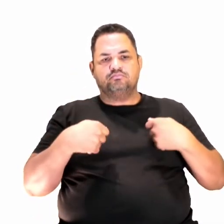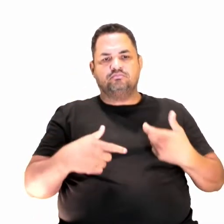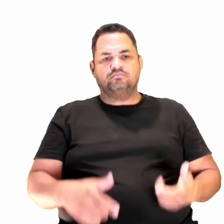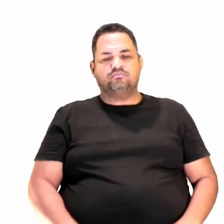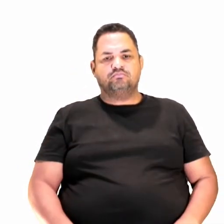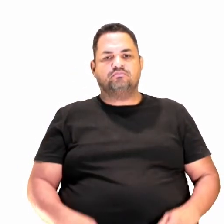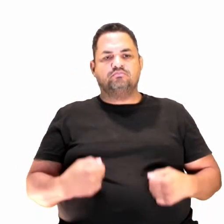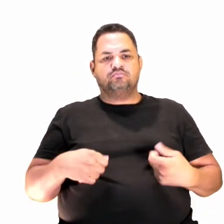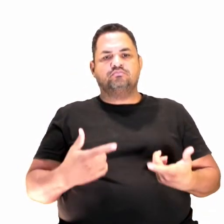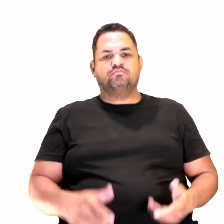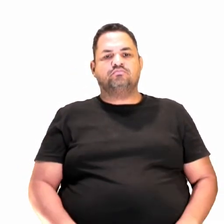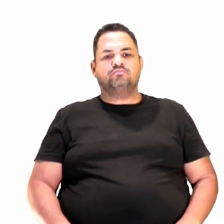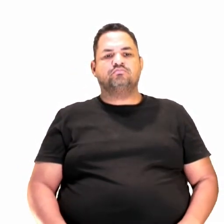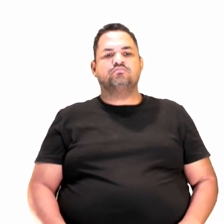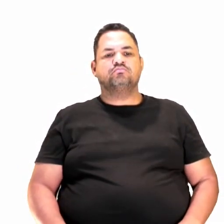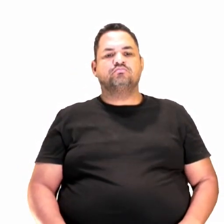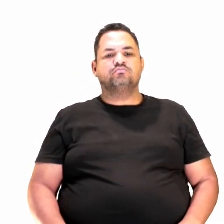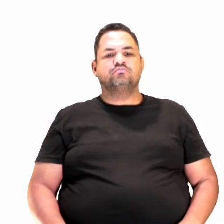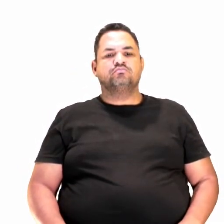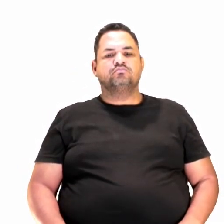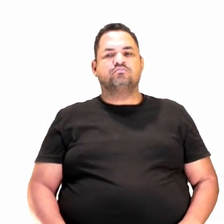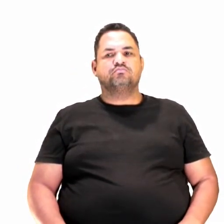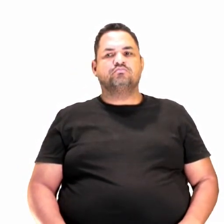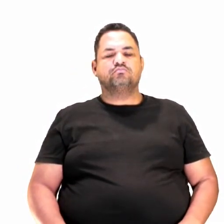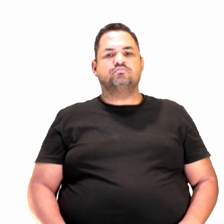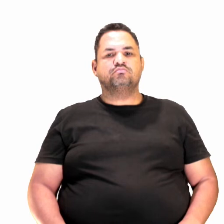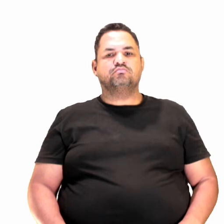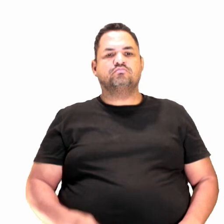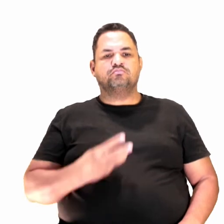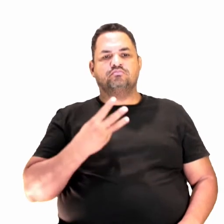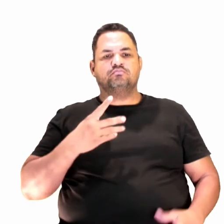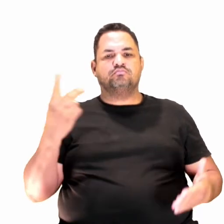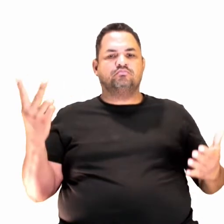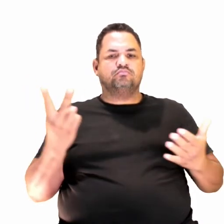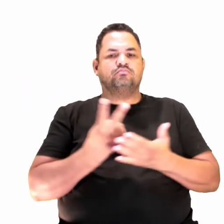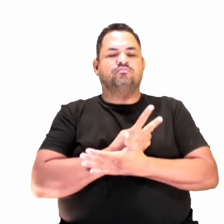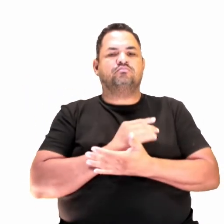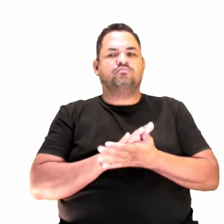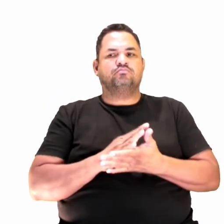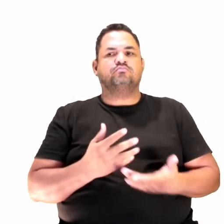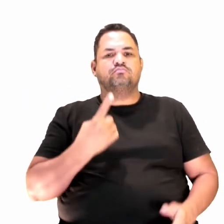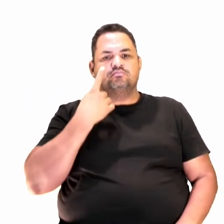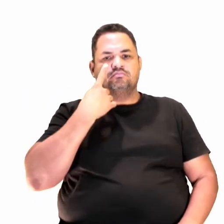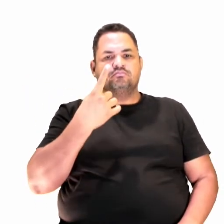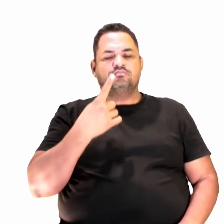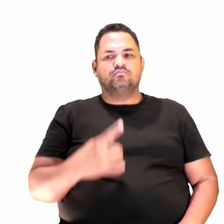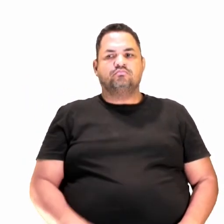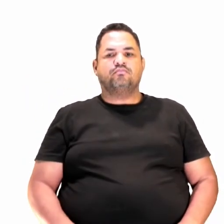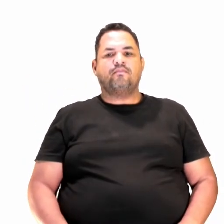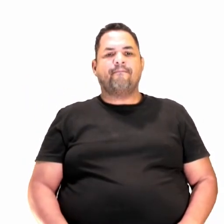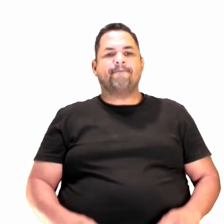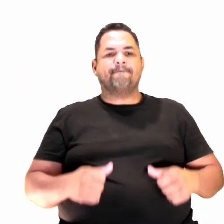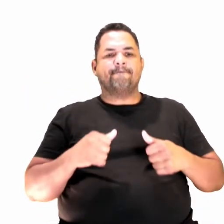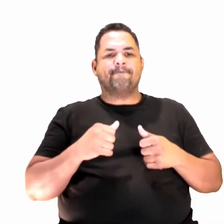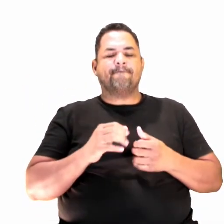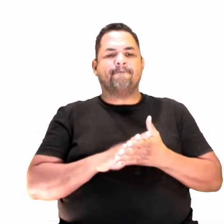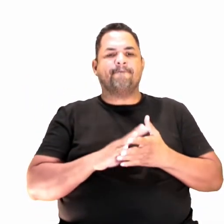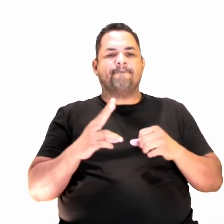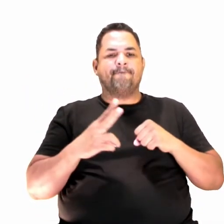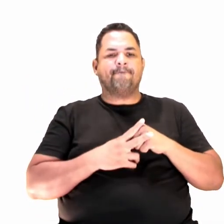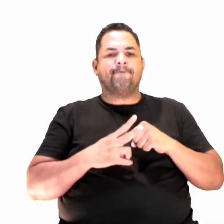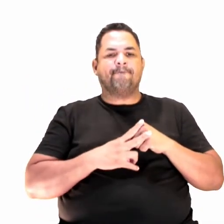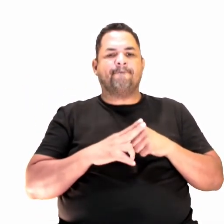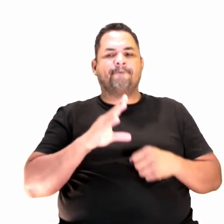ou necessidade. Então, foi essas três situações que a gente viu sobre este verbo, o